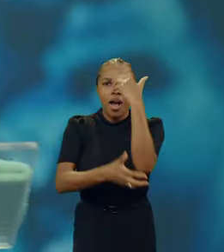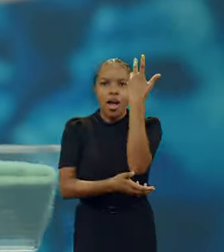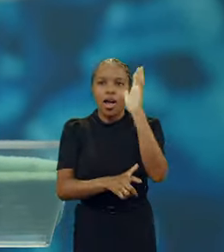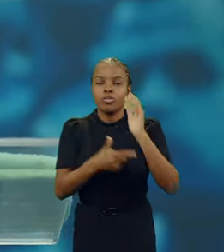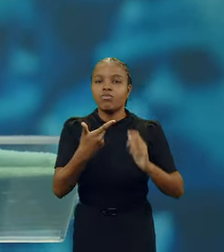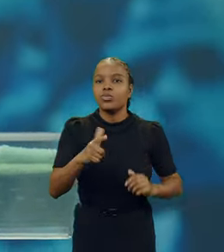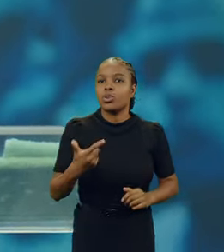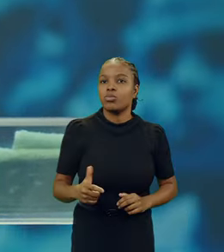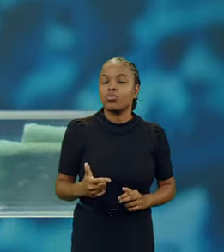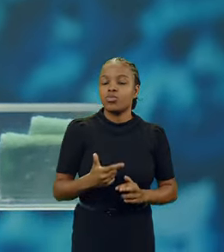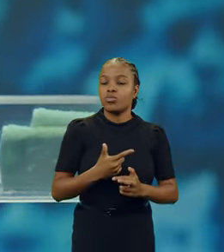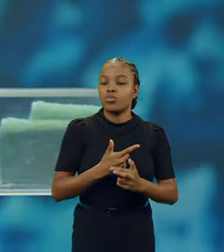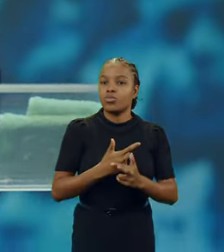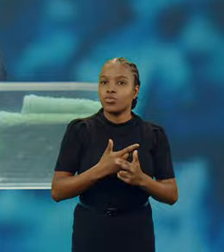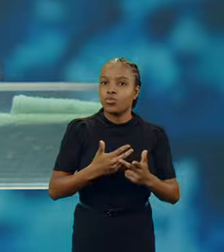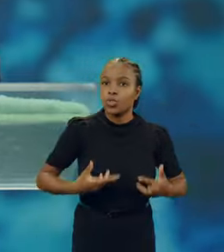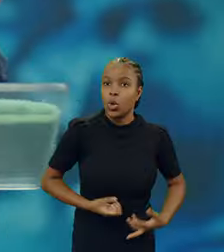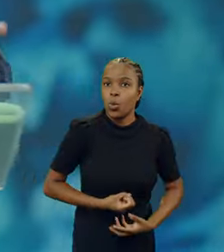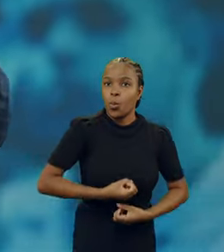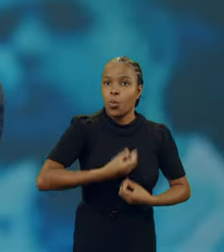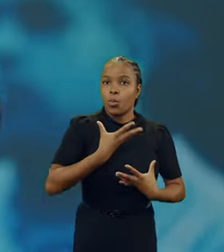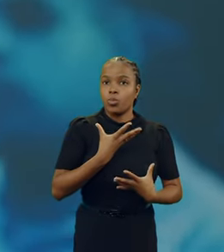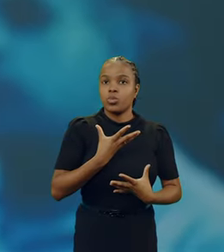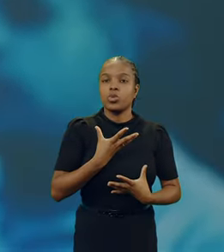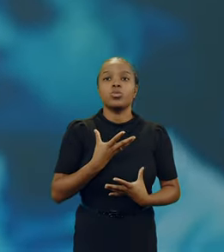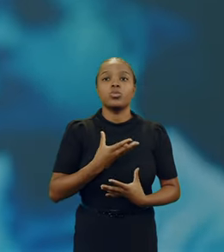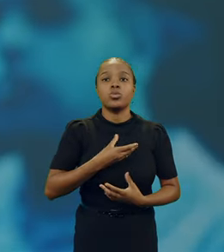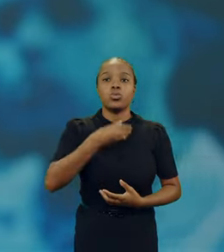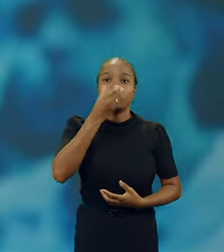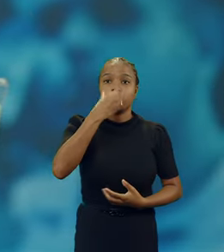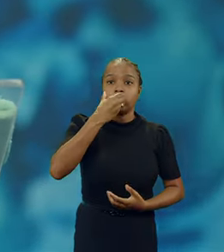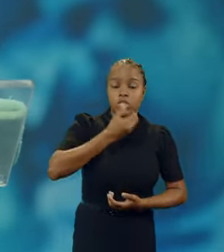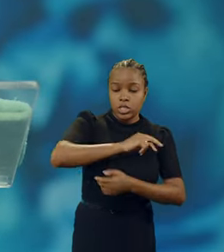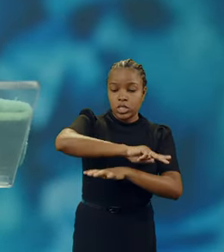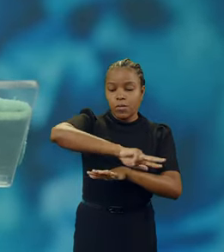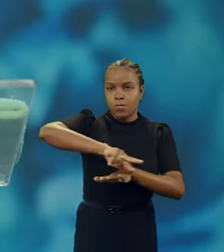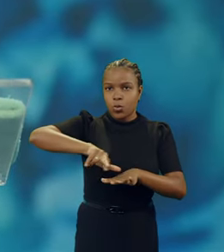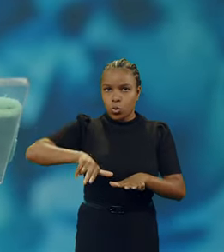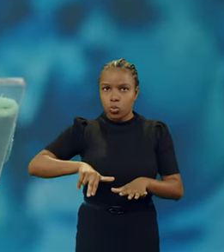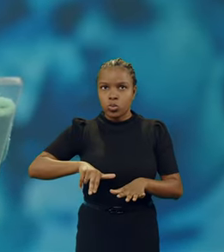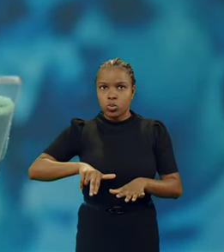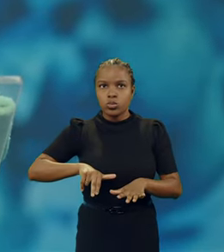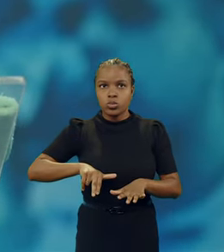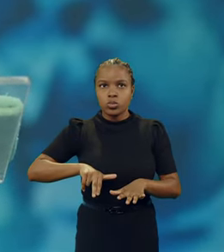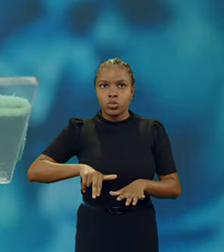bom fruto é cortada e lançada aonde?